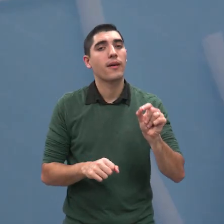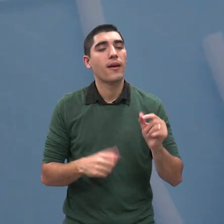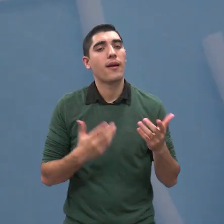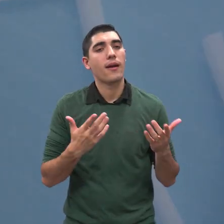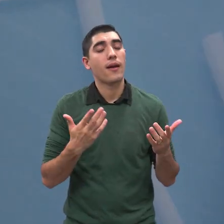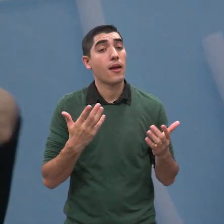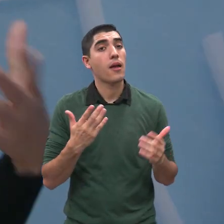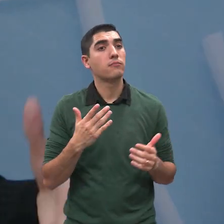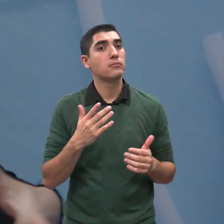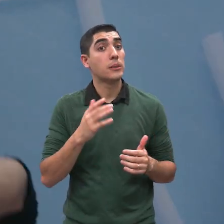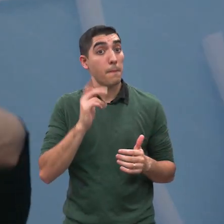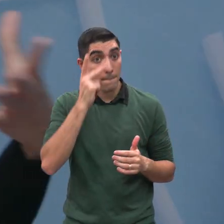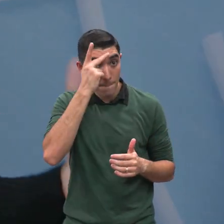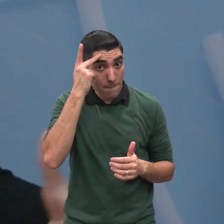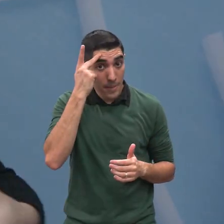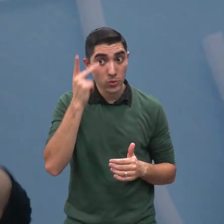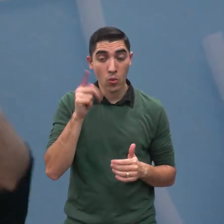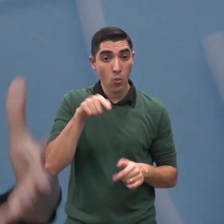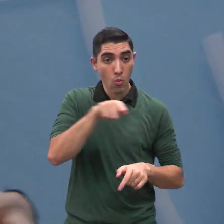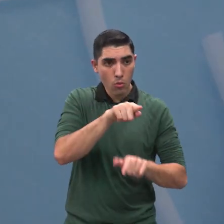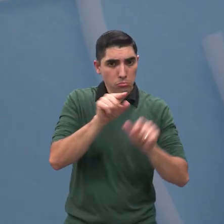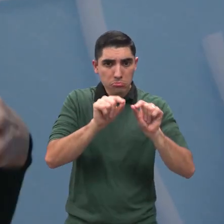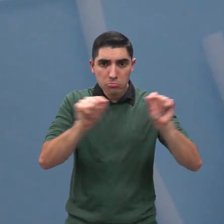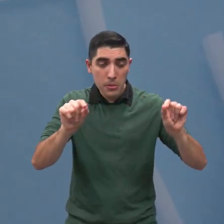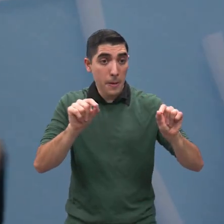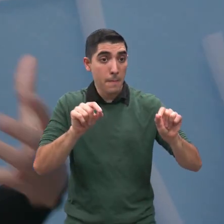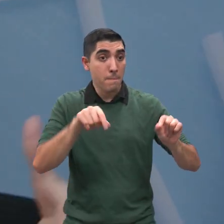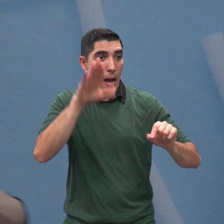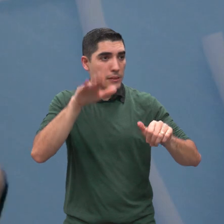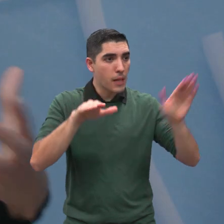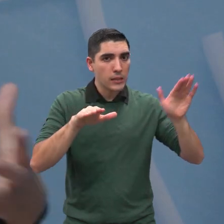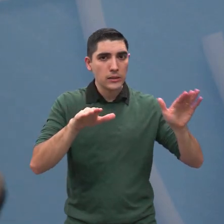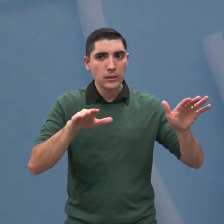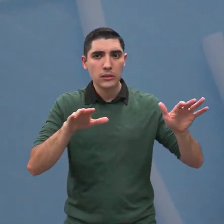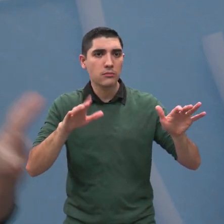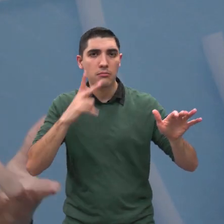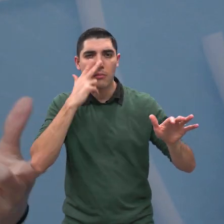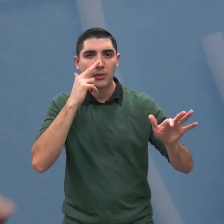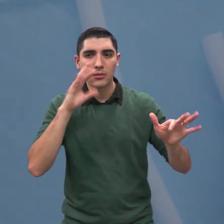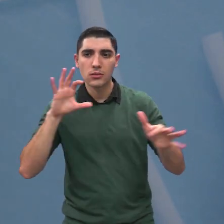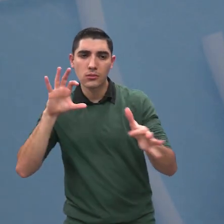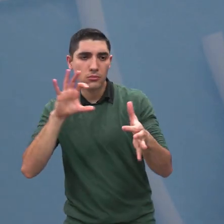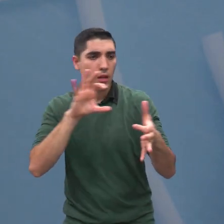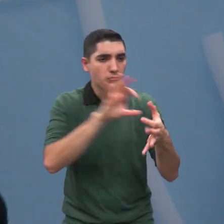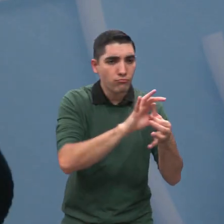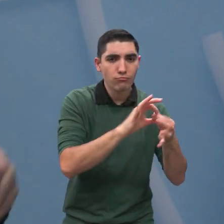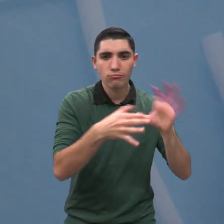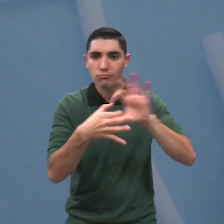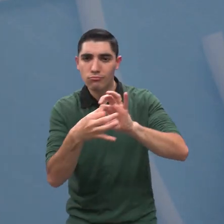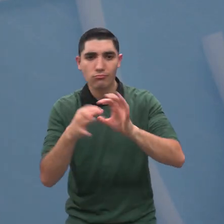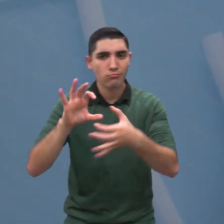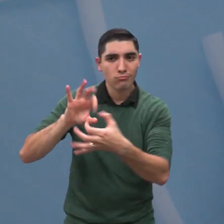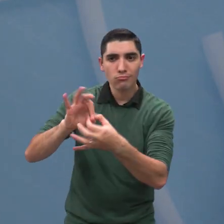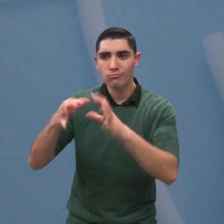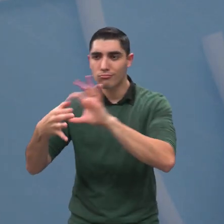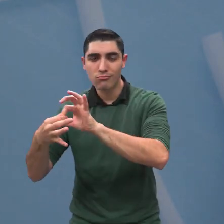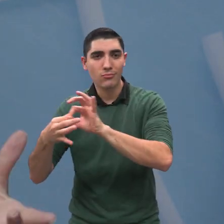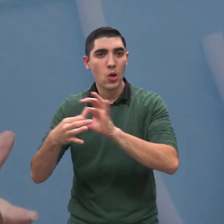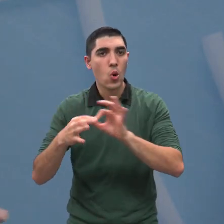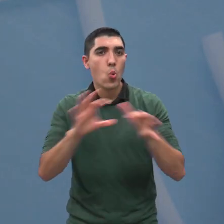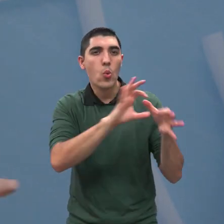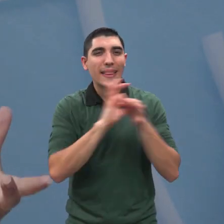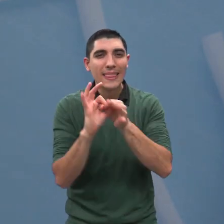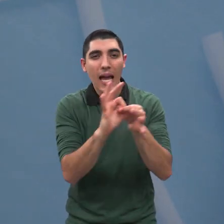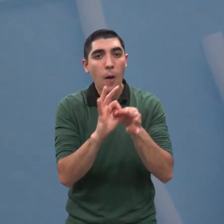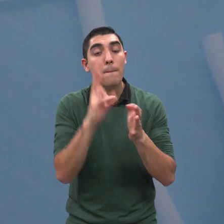programa, né, de que quanto mais pessoas ali na rua, quanto mais pessoas conectadas, né, poxa, o seu vizinho chegando, isso